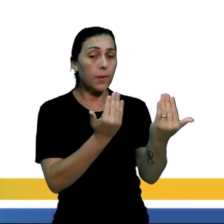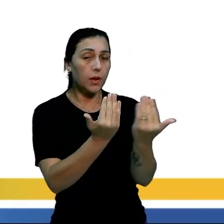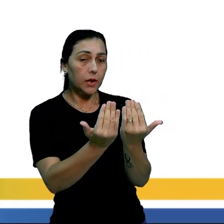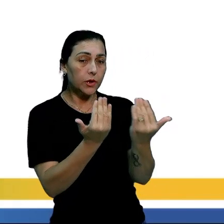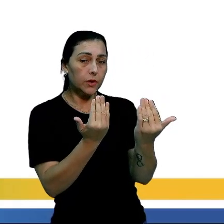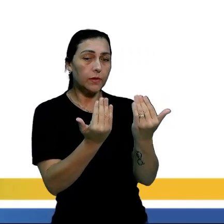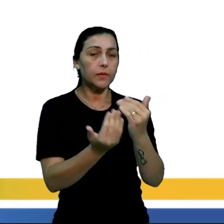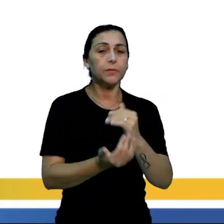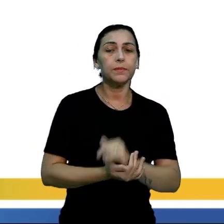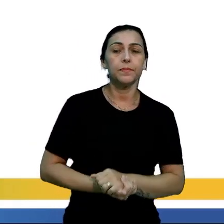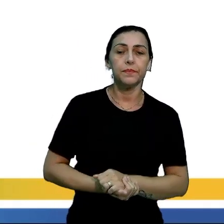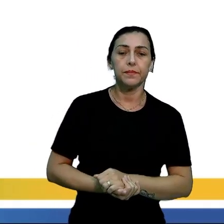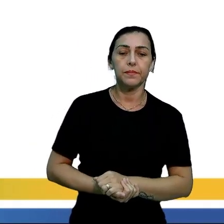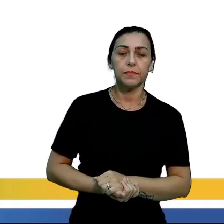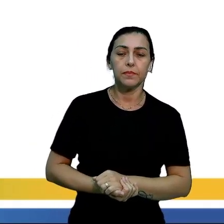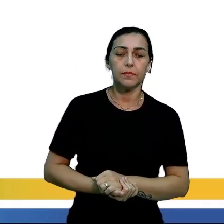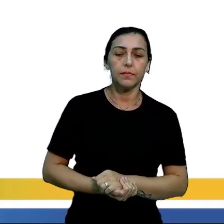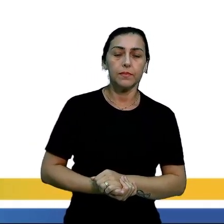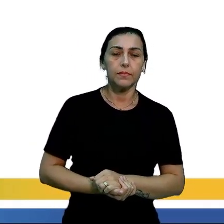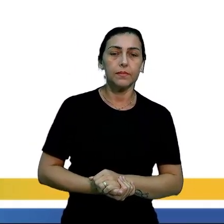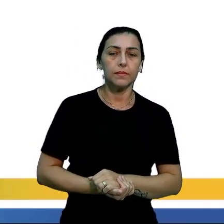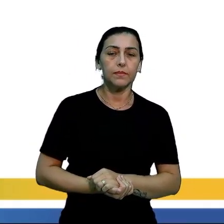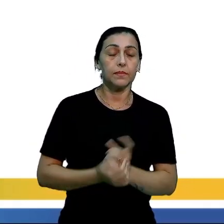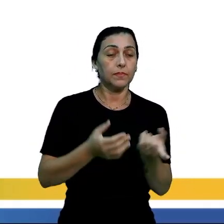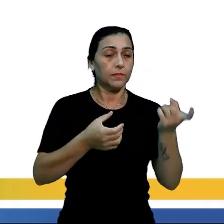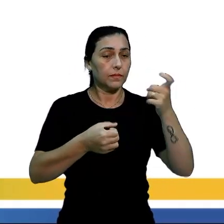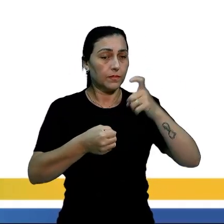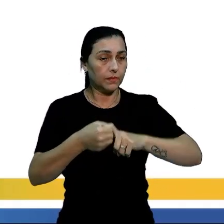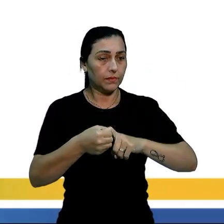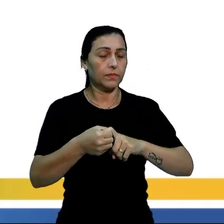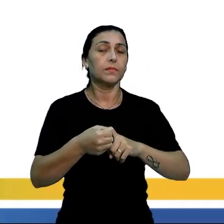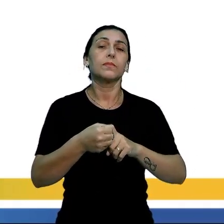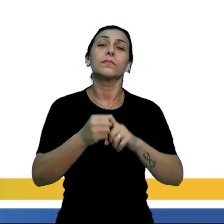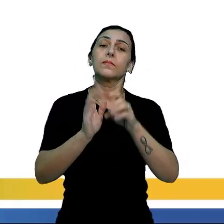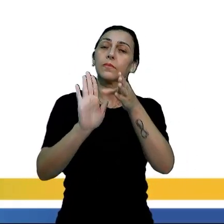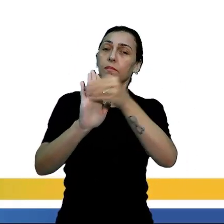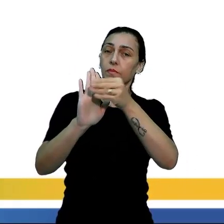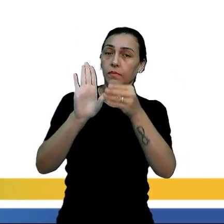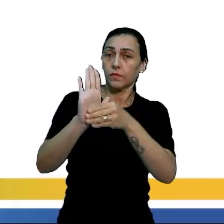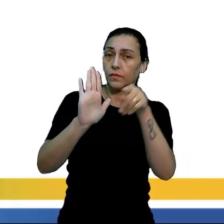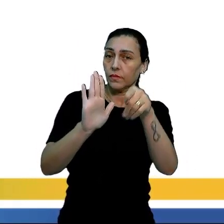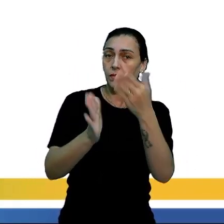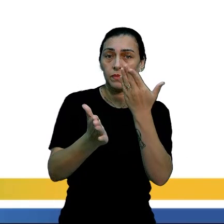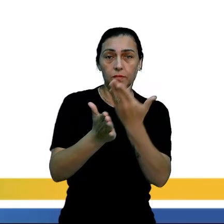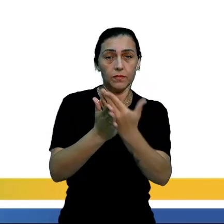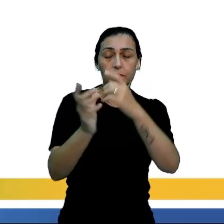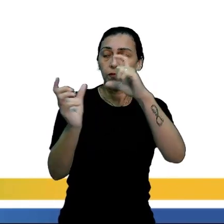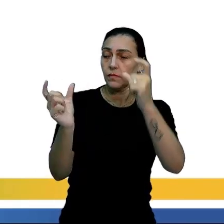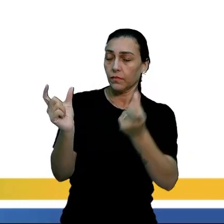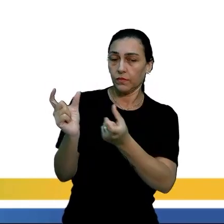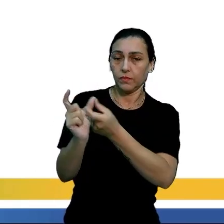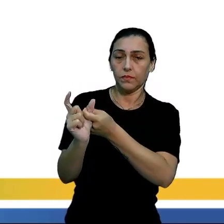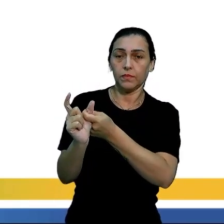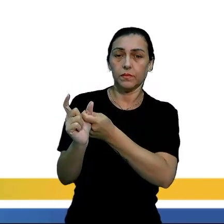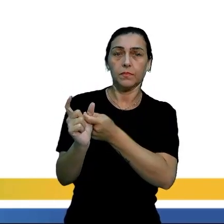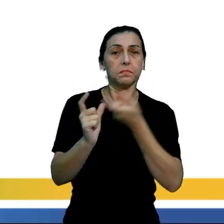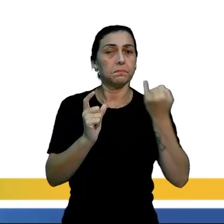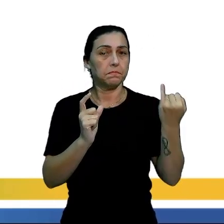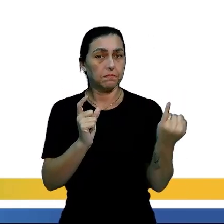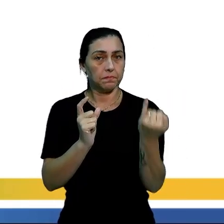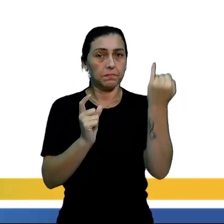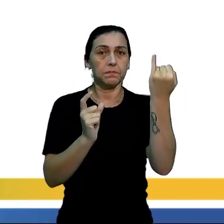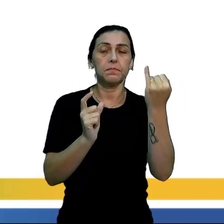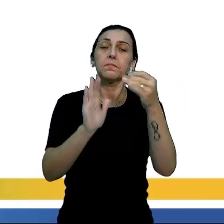comparativa, né? Então aí, né, voltando aí aos conteúdos, galera, você que não estudou conjunções, né, importante